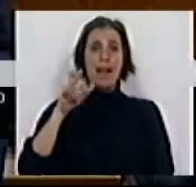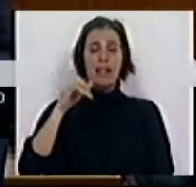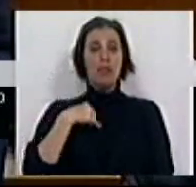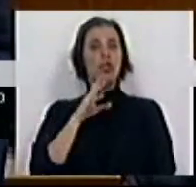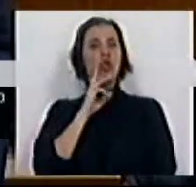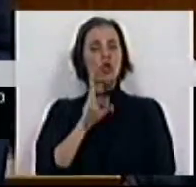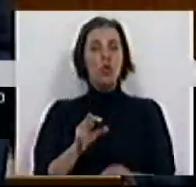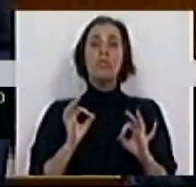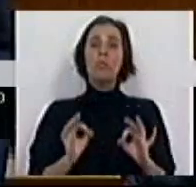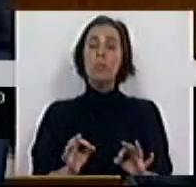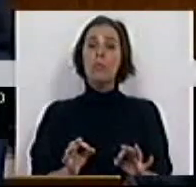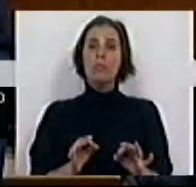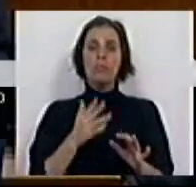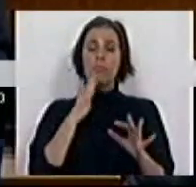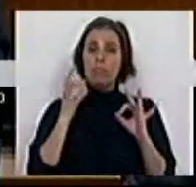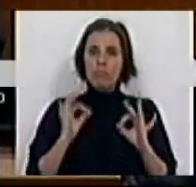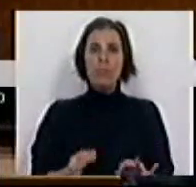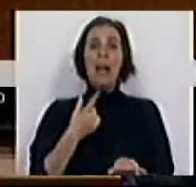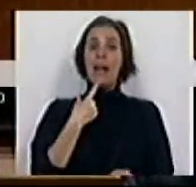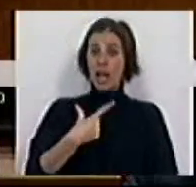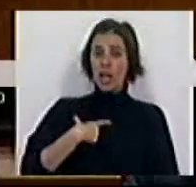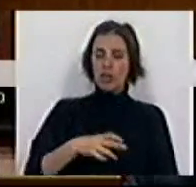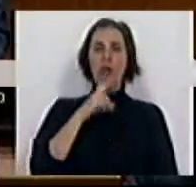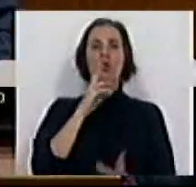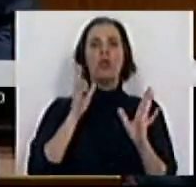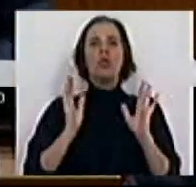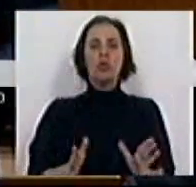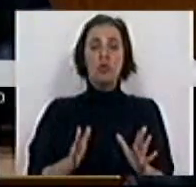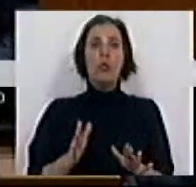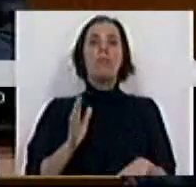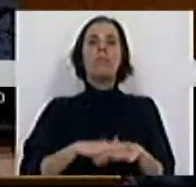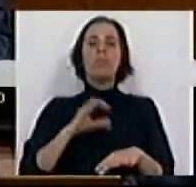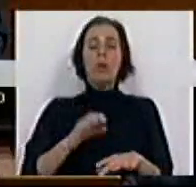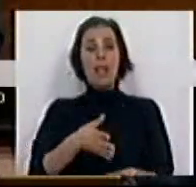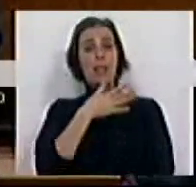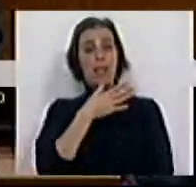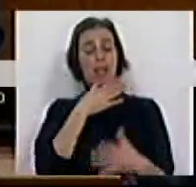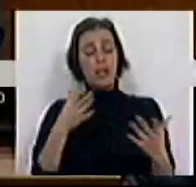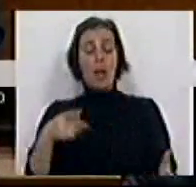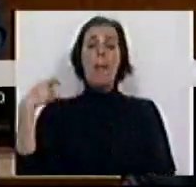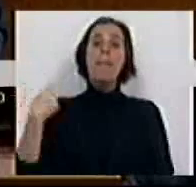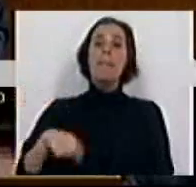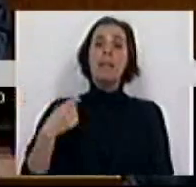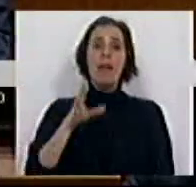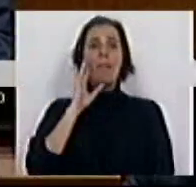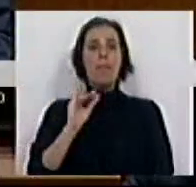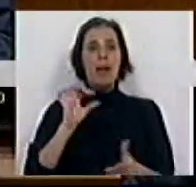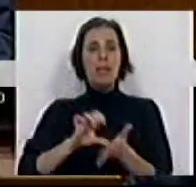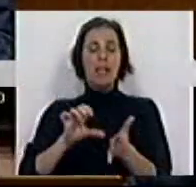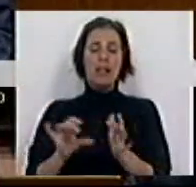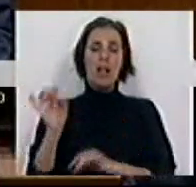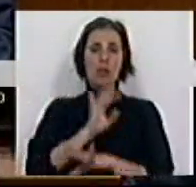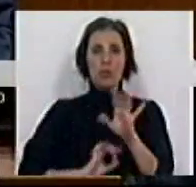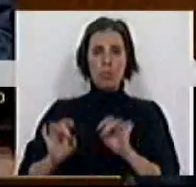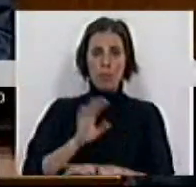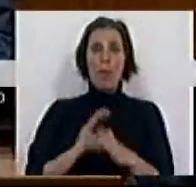ter respondido inteiramente à questão que me colocou a propósito das declarações do Presidente do Banco Central